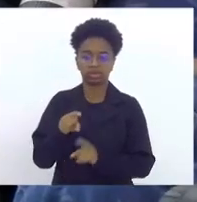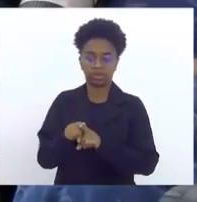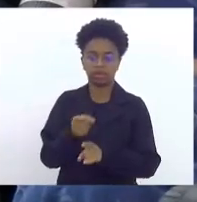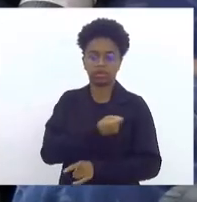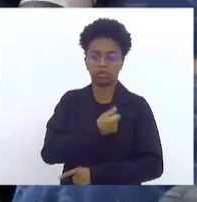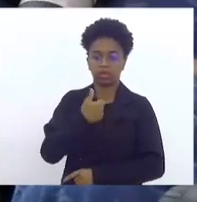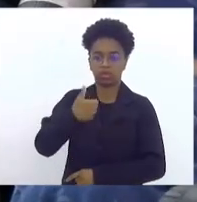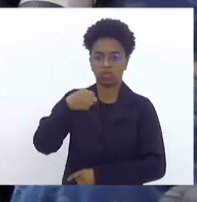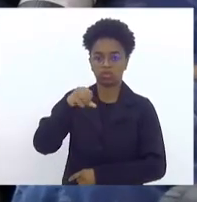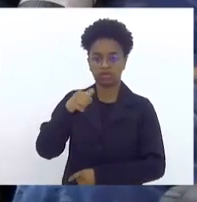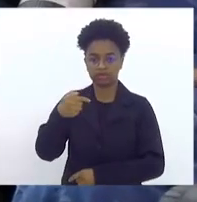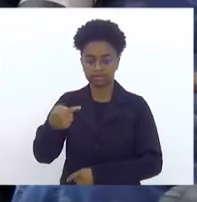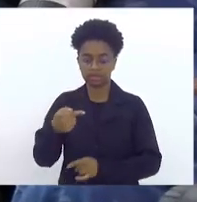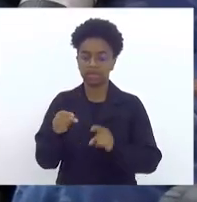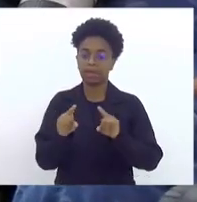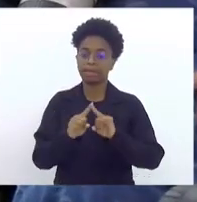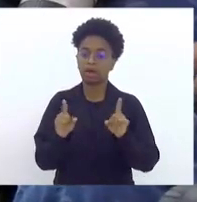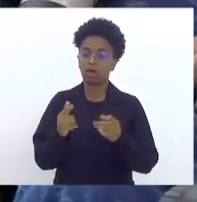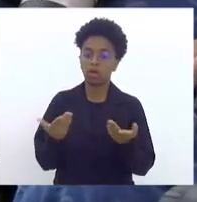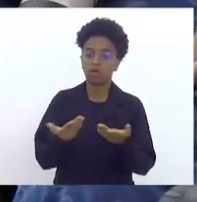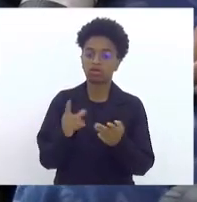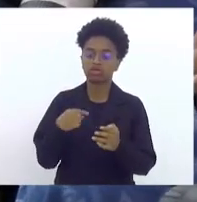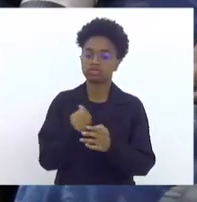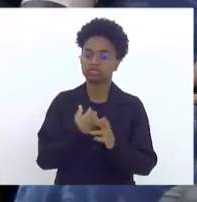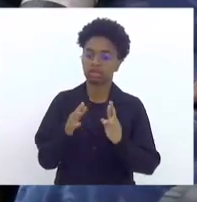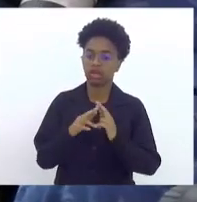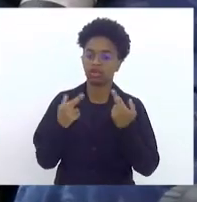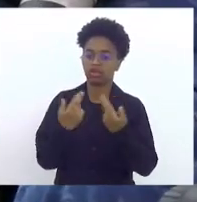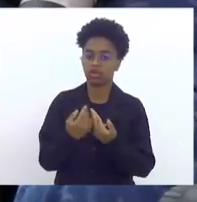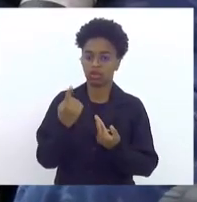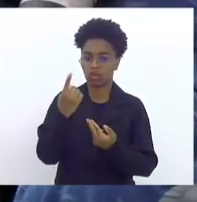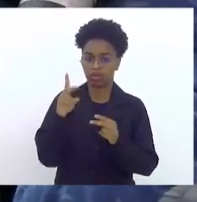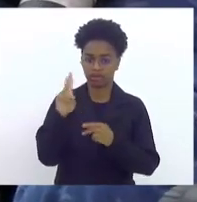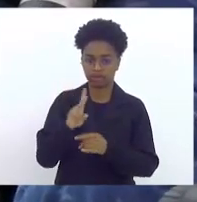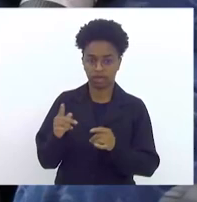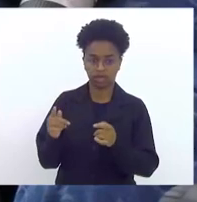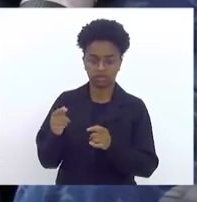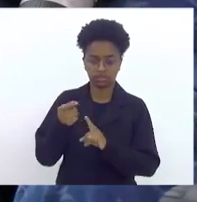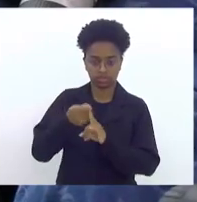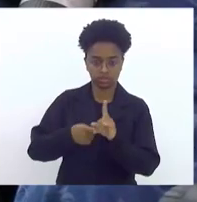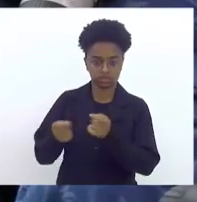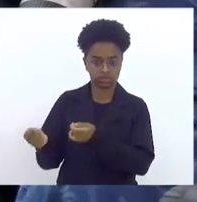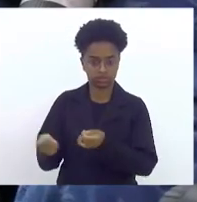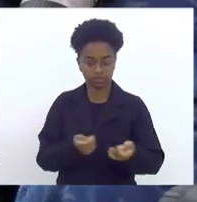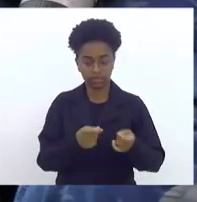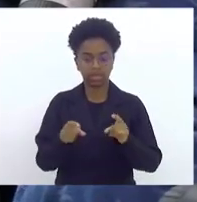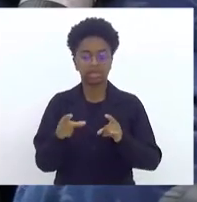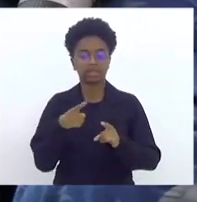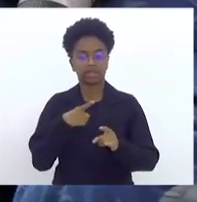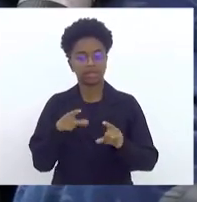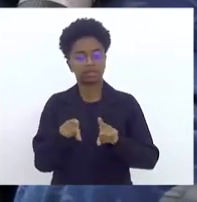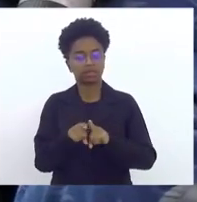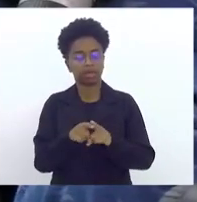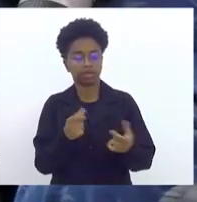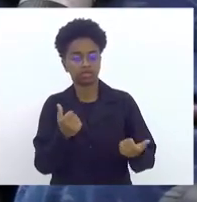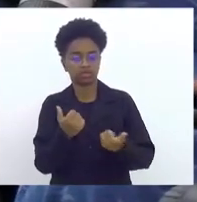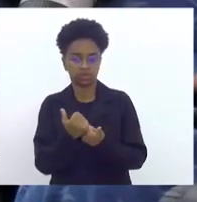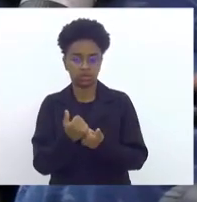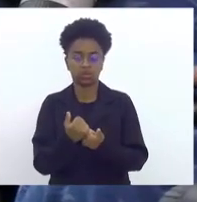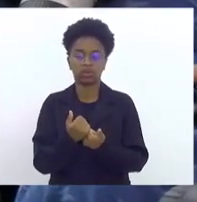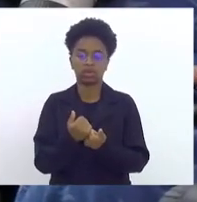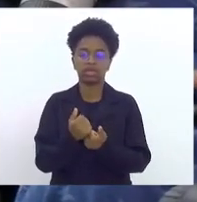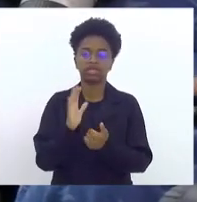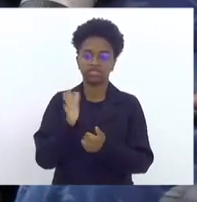vermelho hoje Nós nos reunimos uma vez por mês existe uma assessora parlamentar que já foi convidada